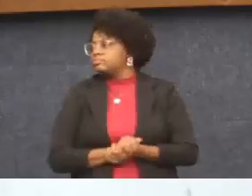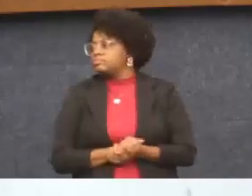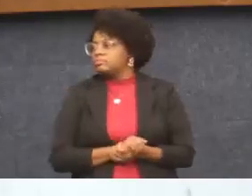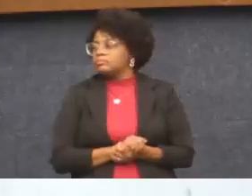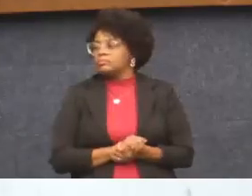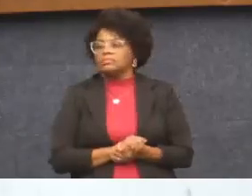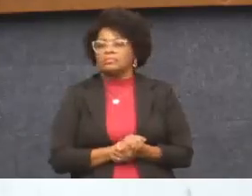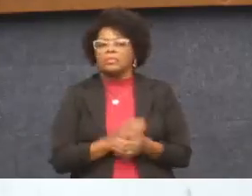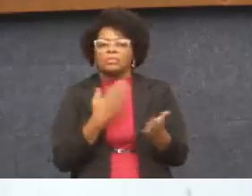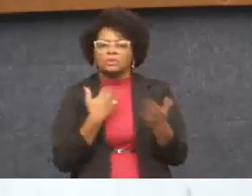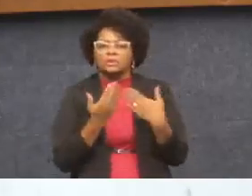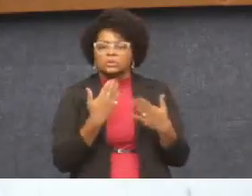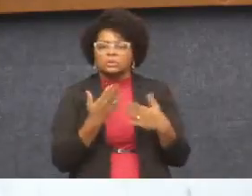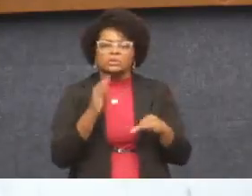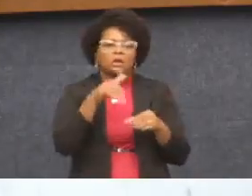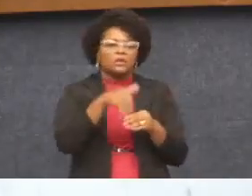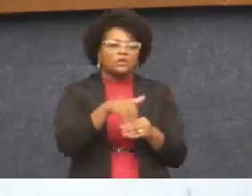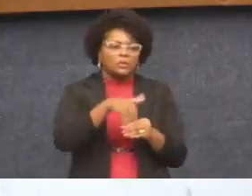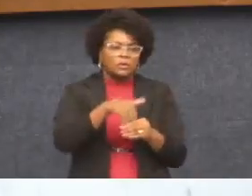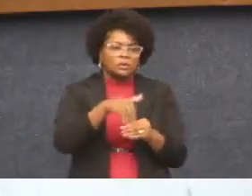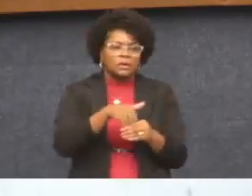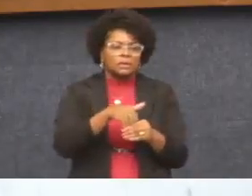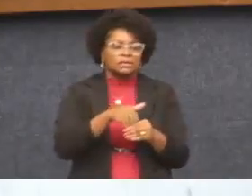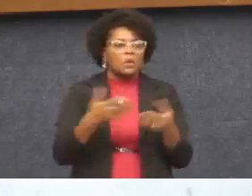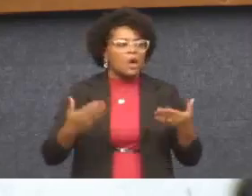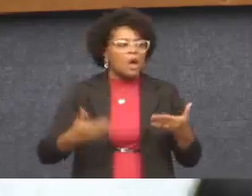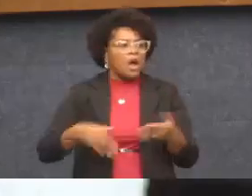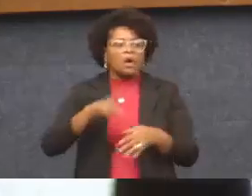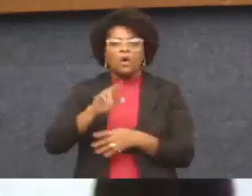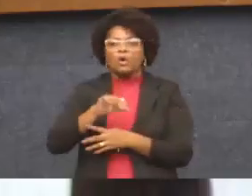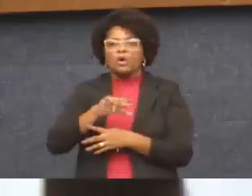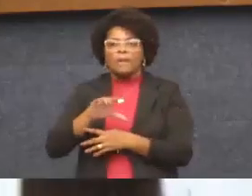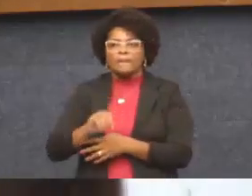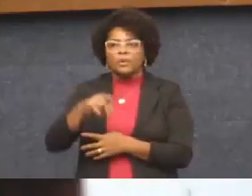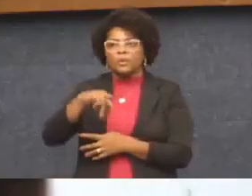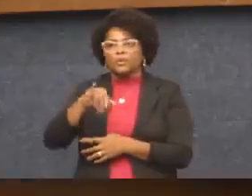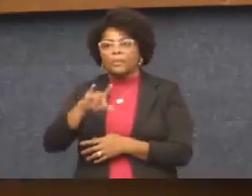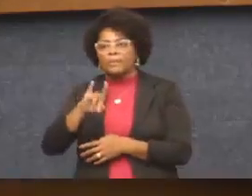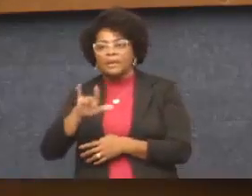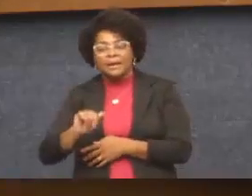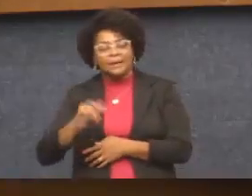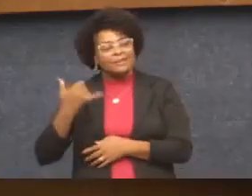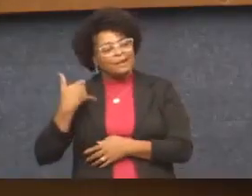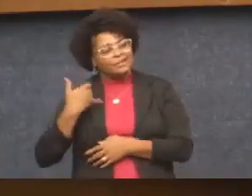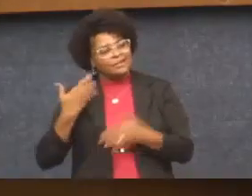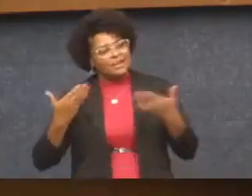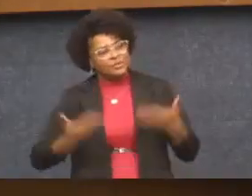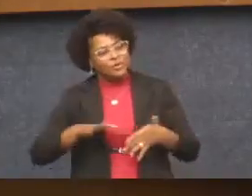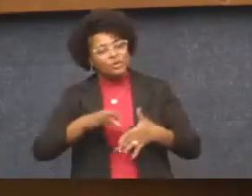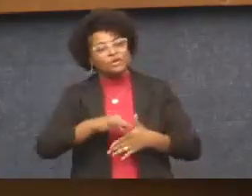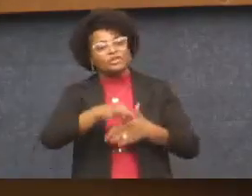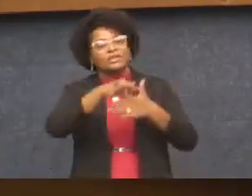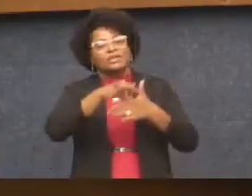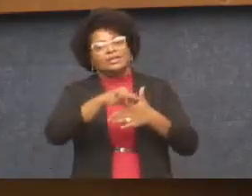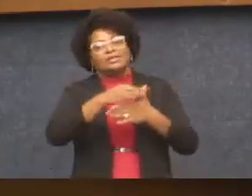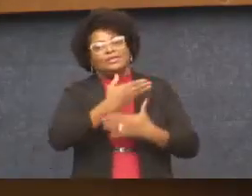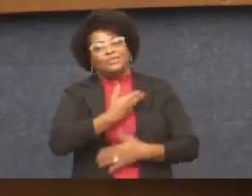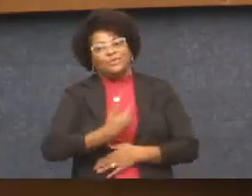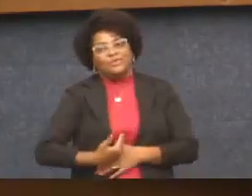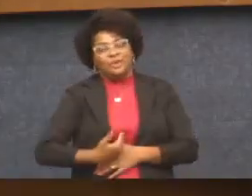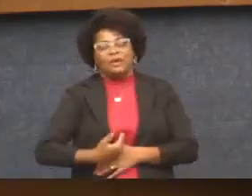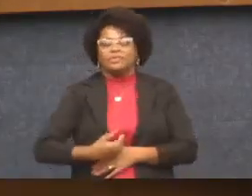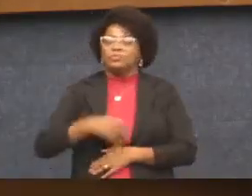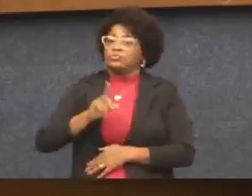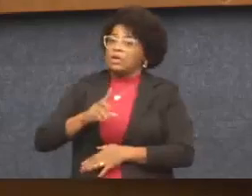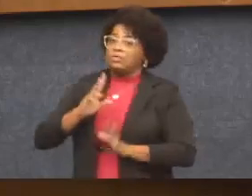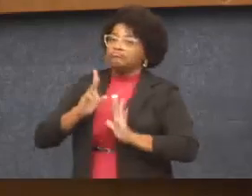Em discussão, em votação, para encaminhar a votação, vereador Bruno Miranda, aniversariante, líder do governo. Projeto importantíssimo,